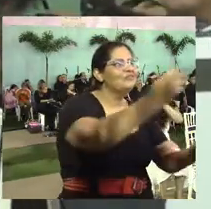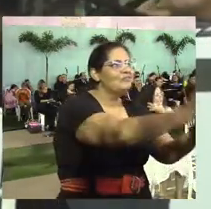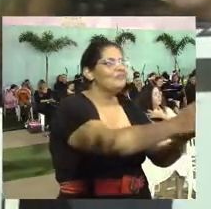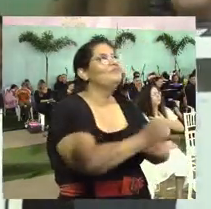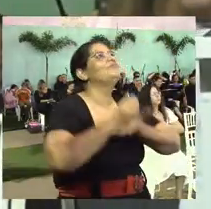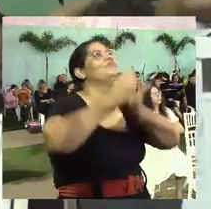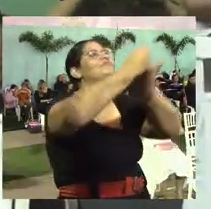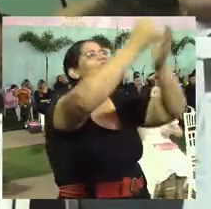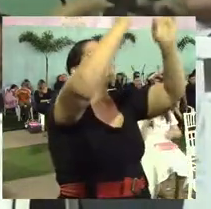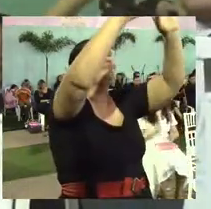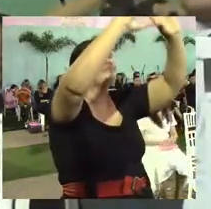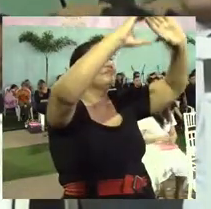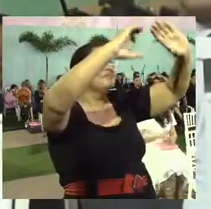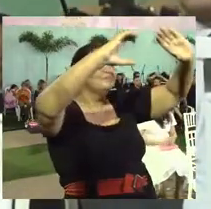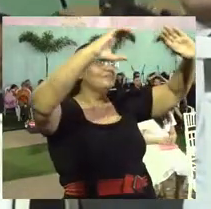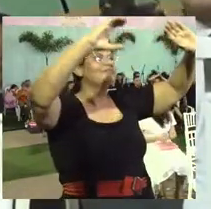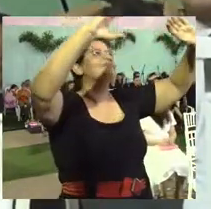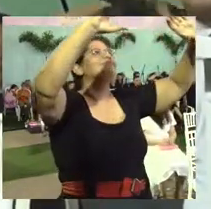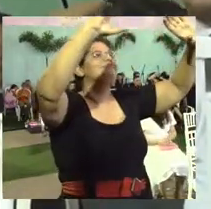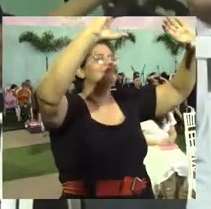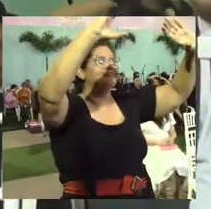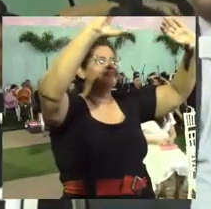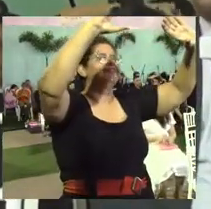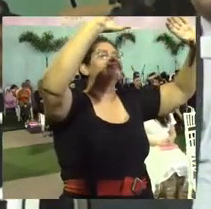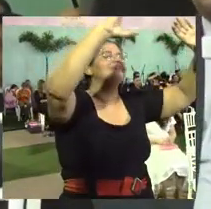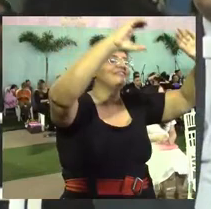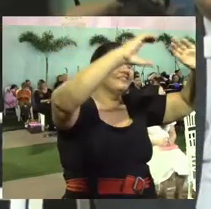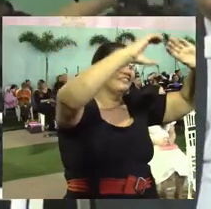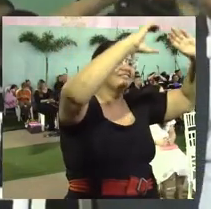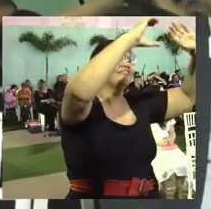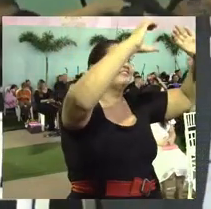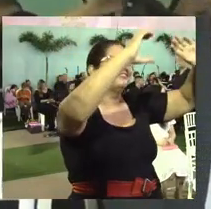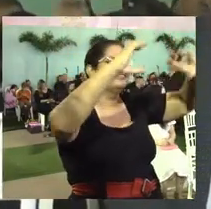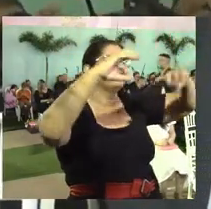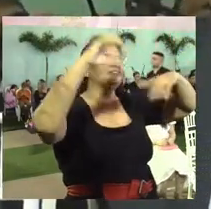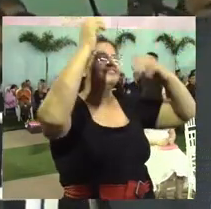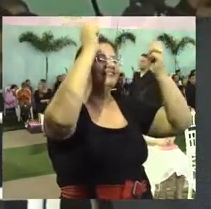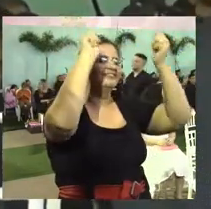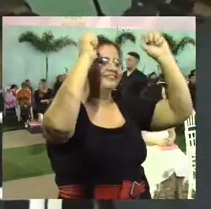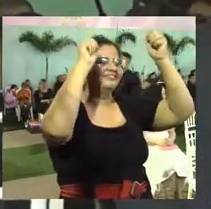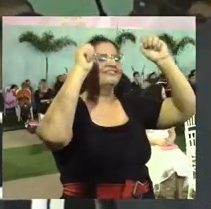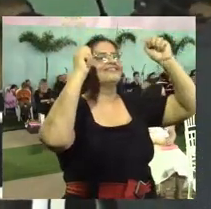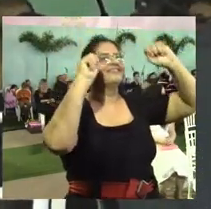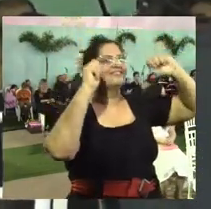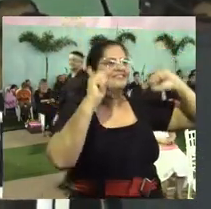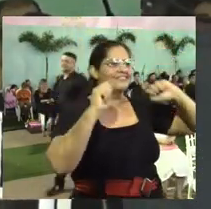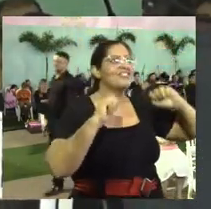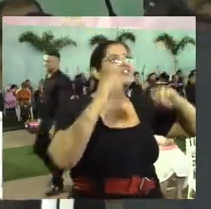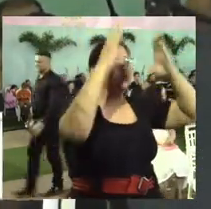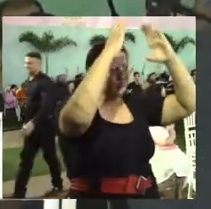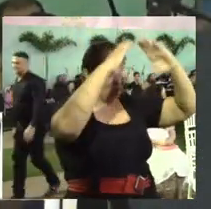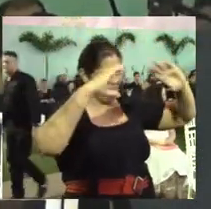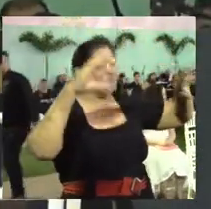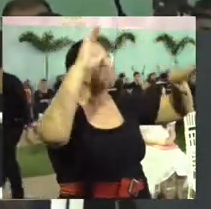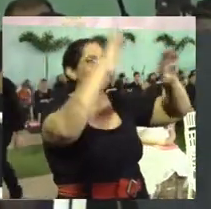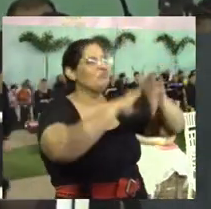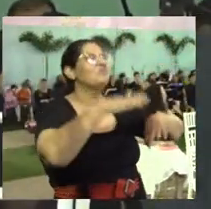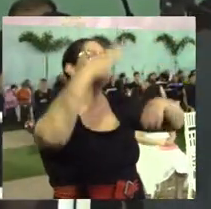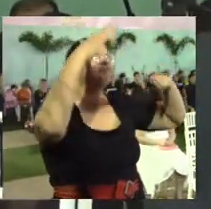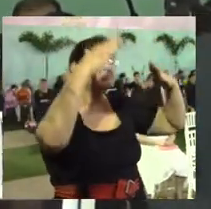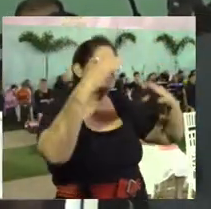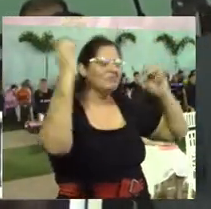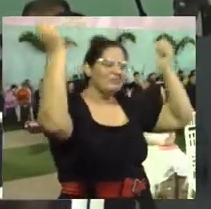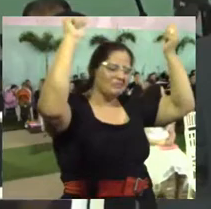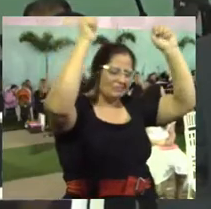aí no céu te adorarei na terra é com você meu irmão no céu tem mais Aleluia